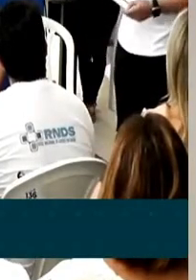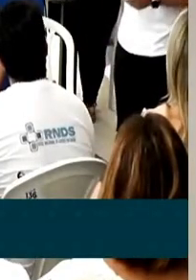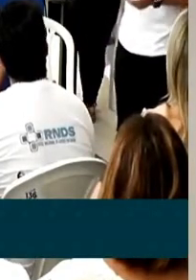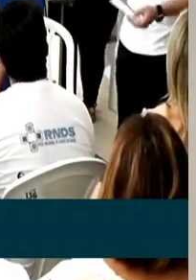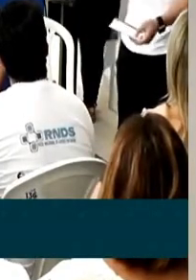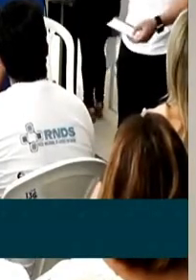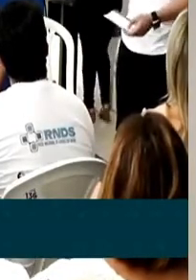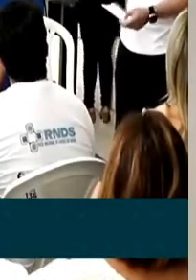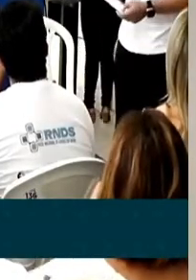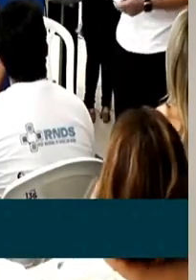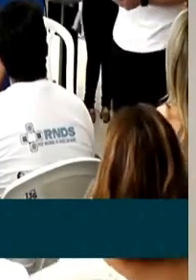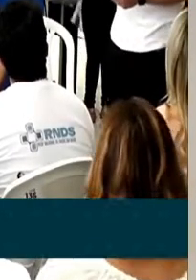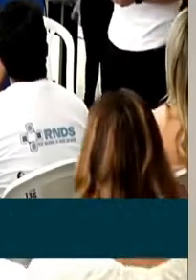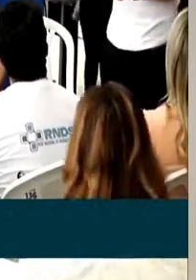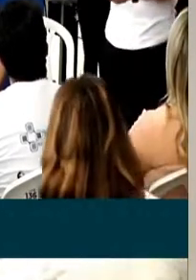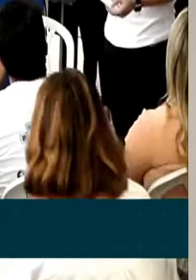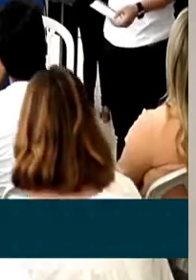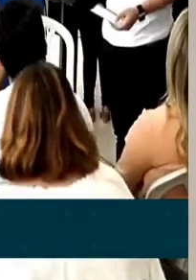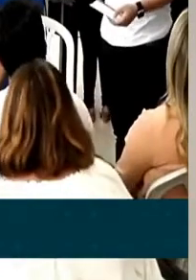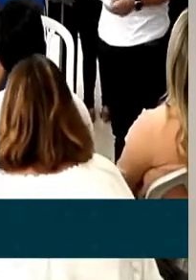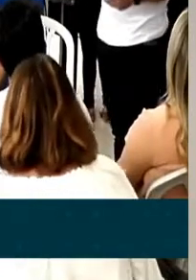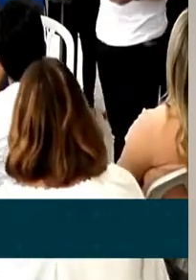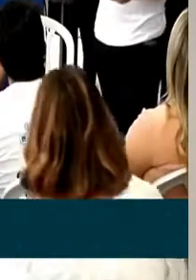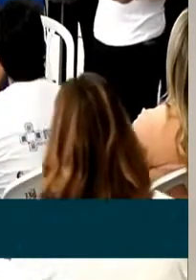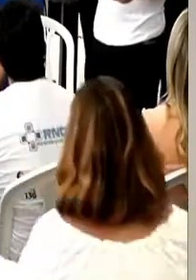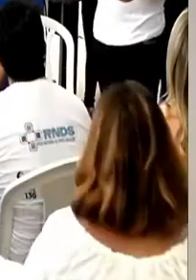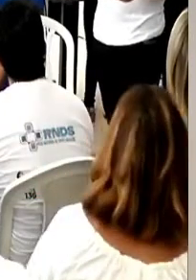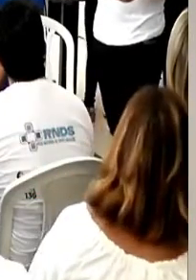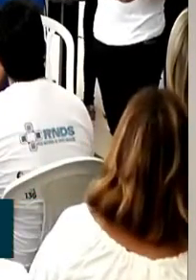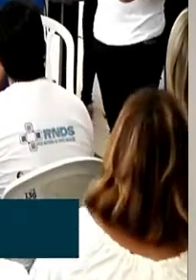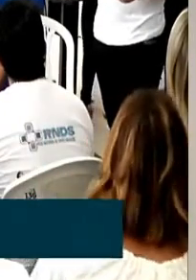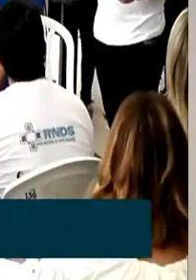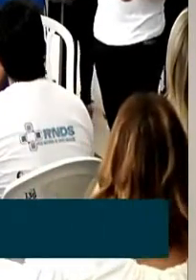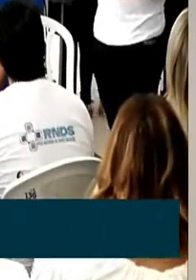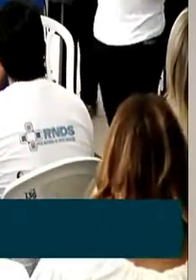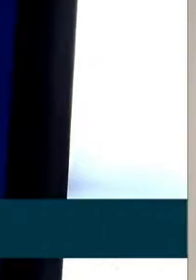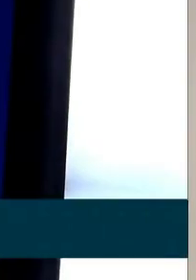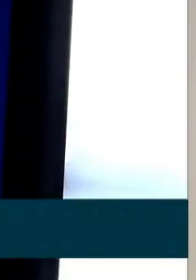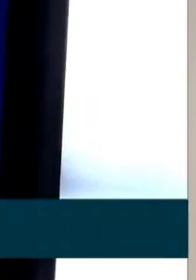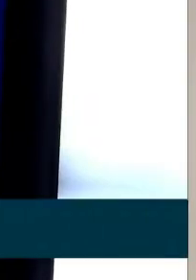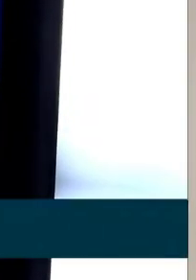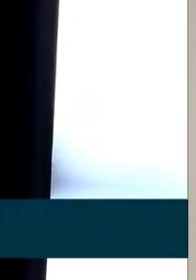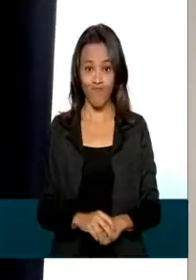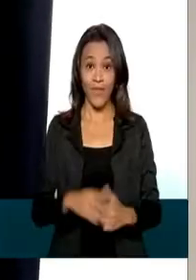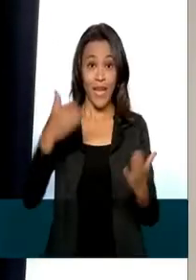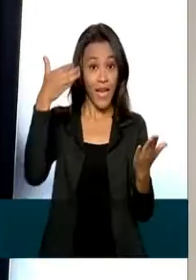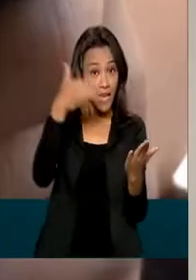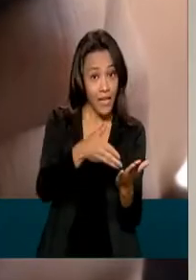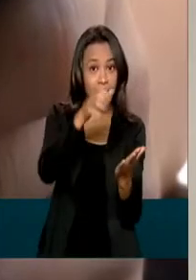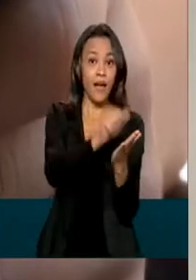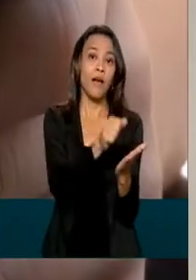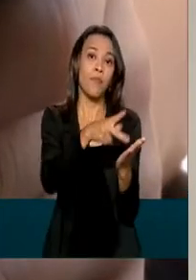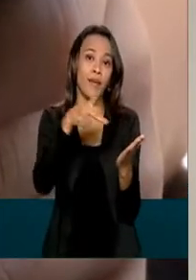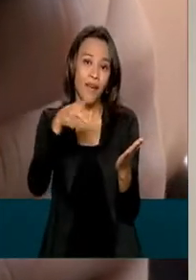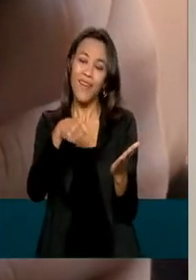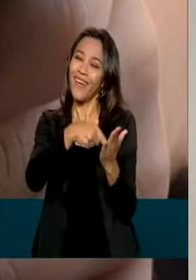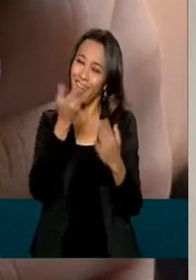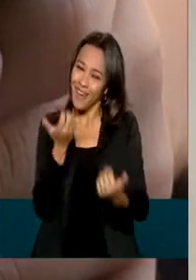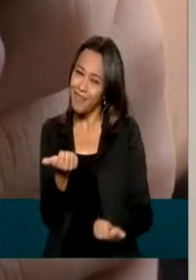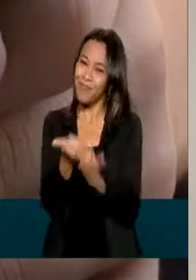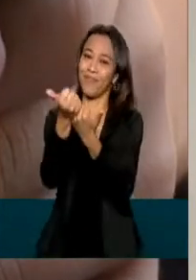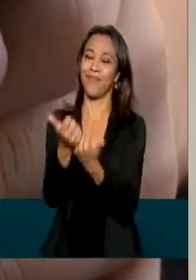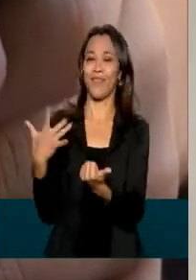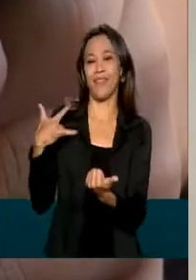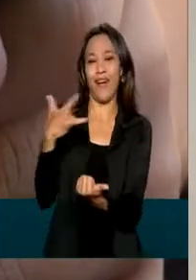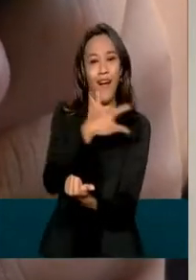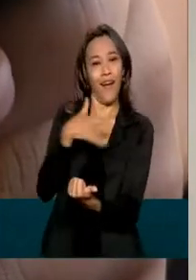reformando, construindo, trazendo inovações na saúde do município de Marechal Deodoro. A conectividade a favor da saúde